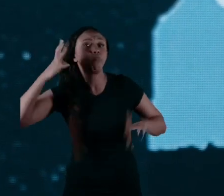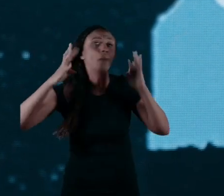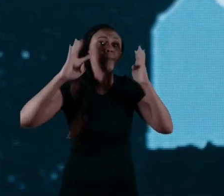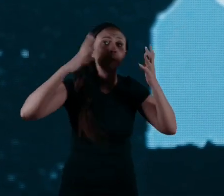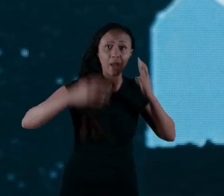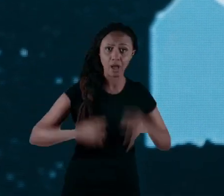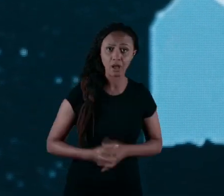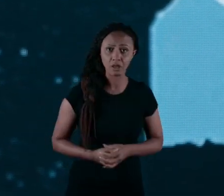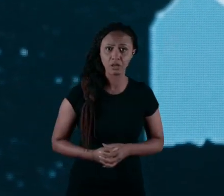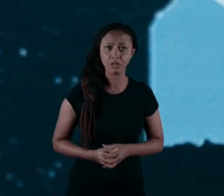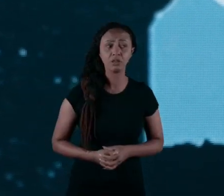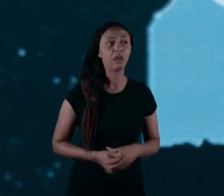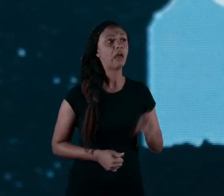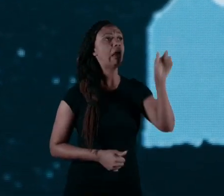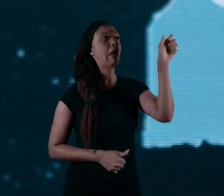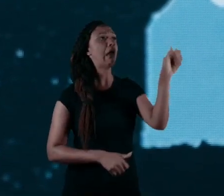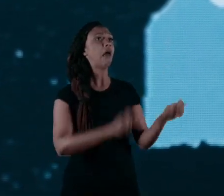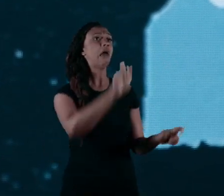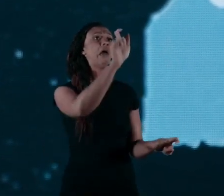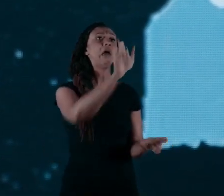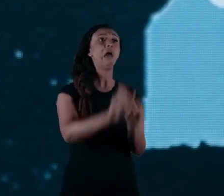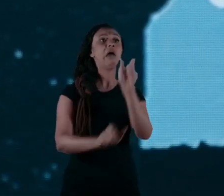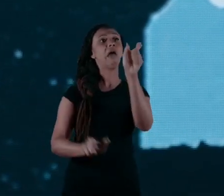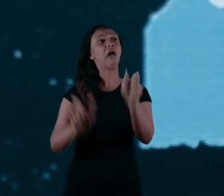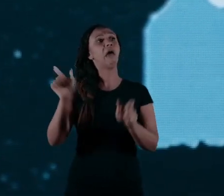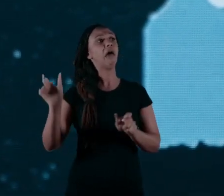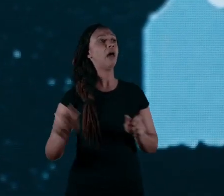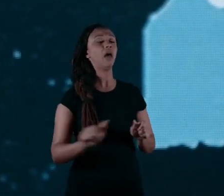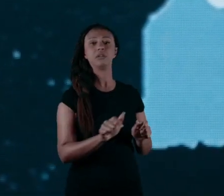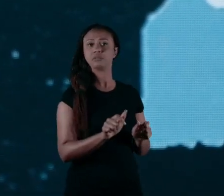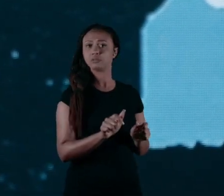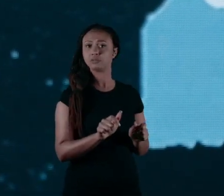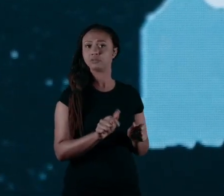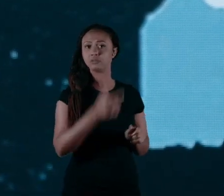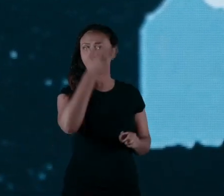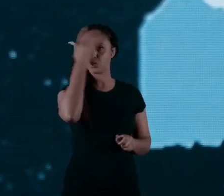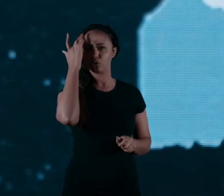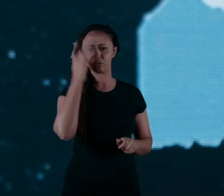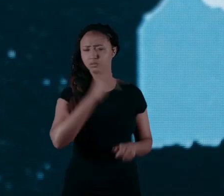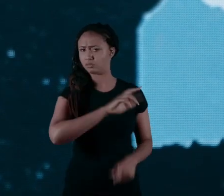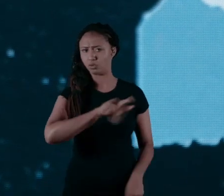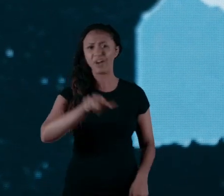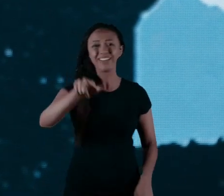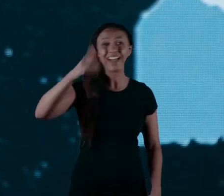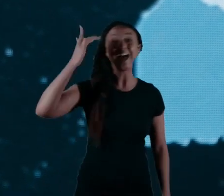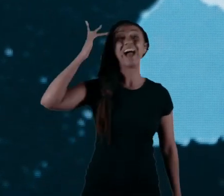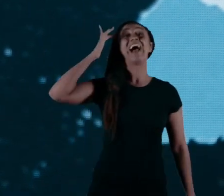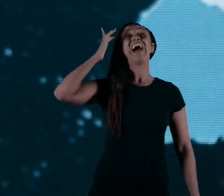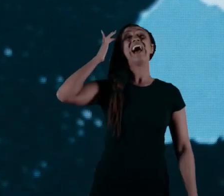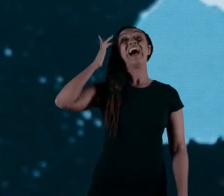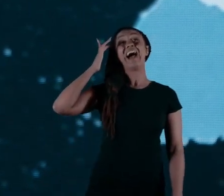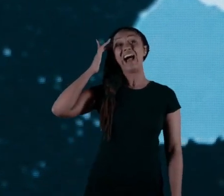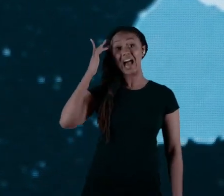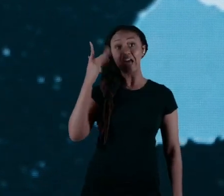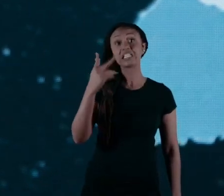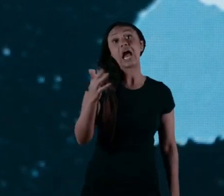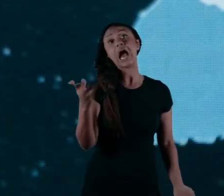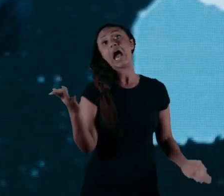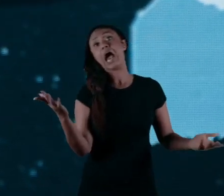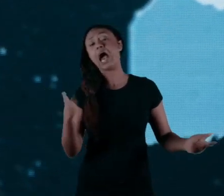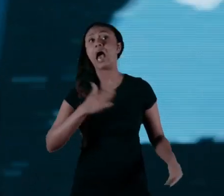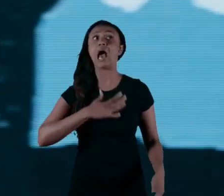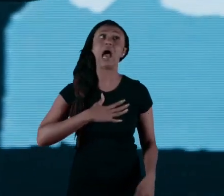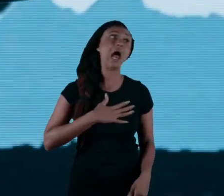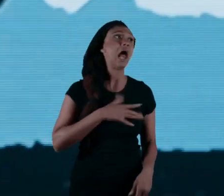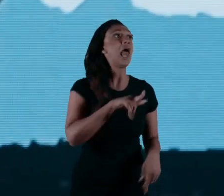Não é A, nem B, nem C, nem D. Não pense você que a tua vida depende de